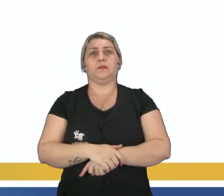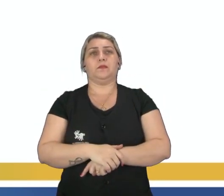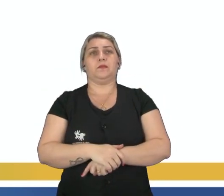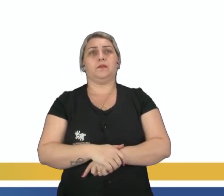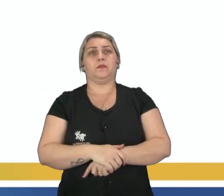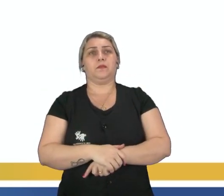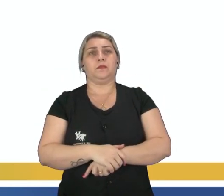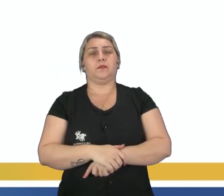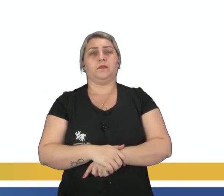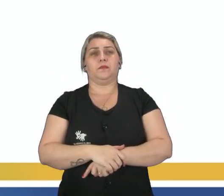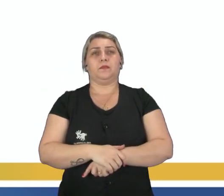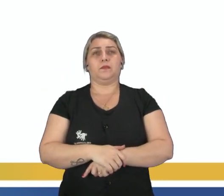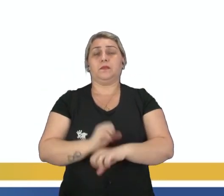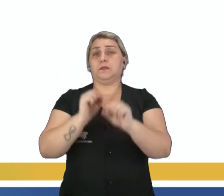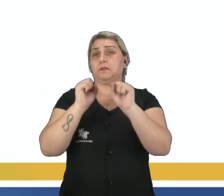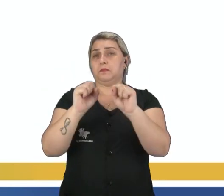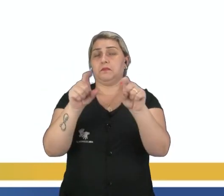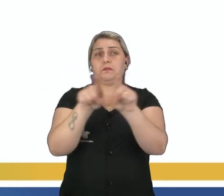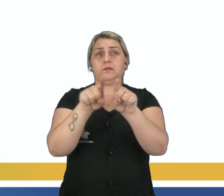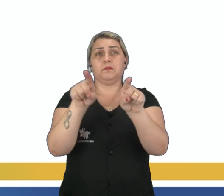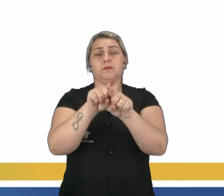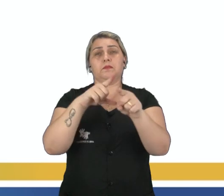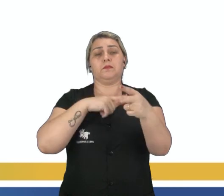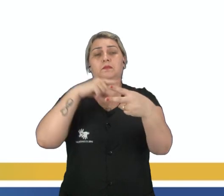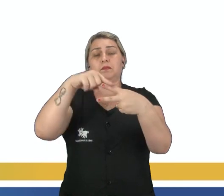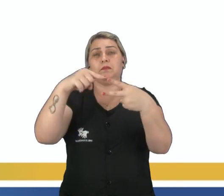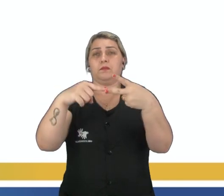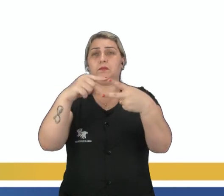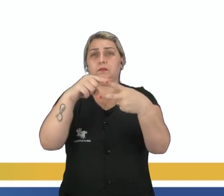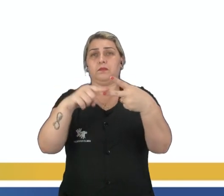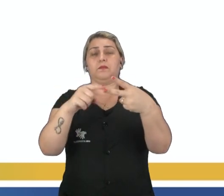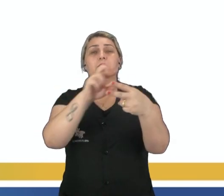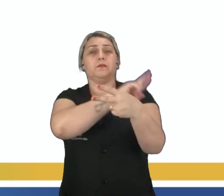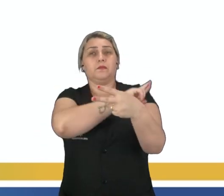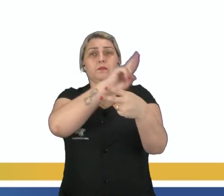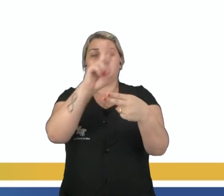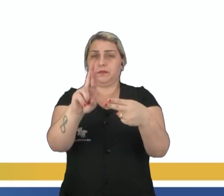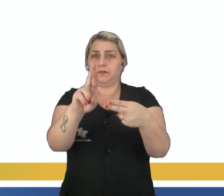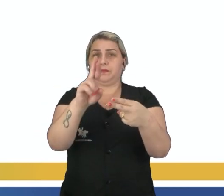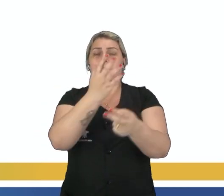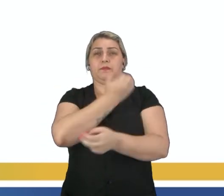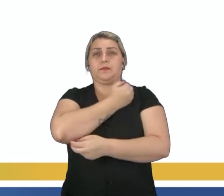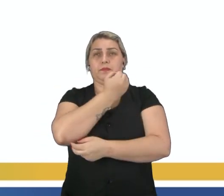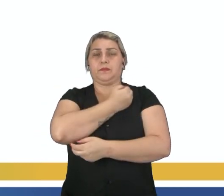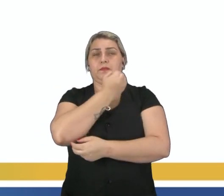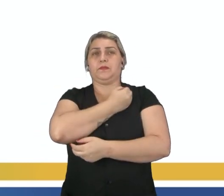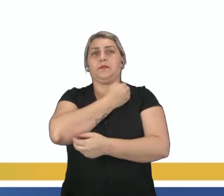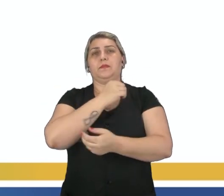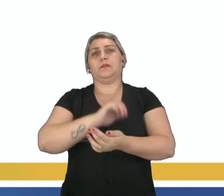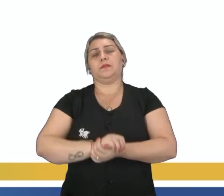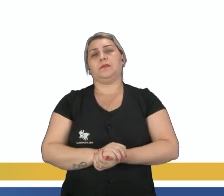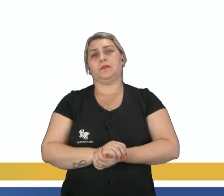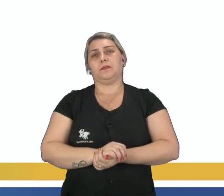décimos. Então, eu poderia ter duas formas de representar esse número